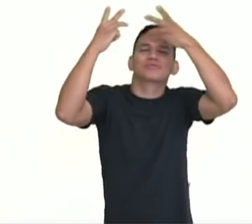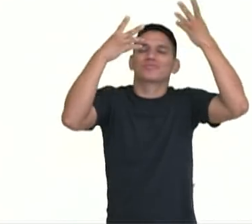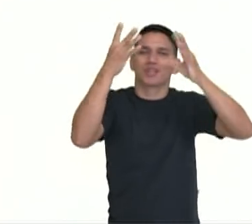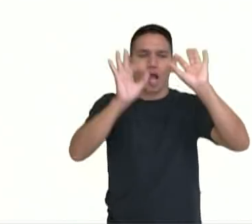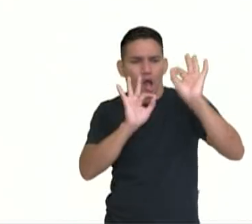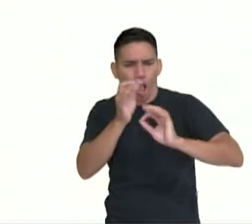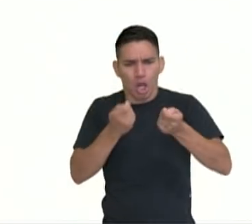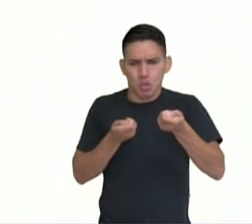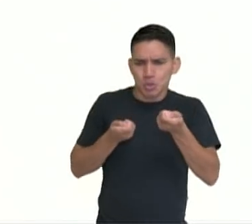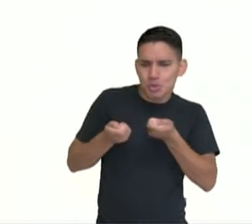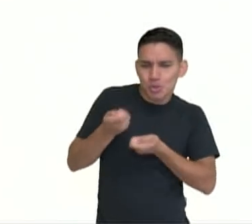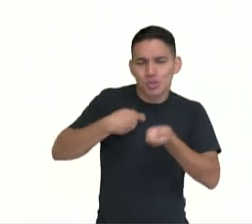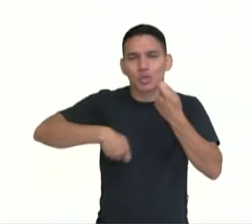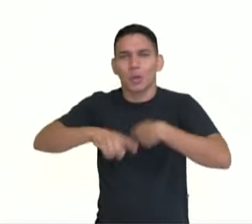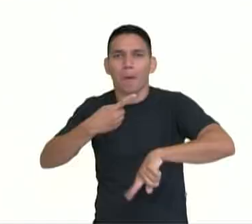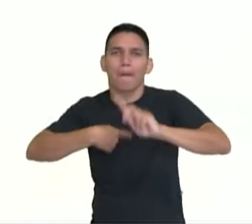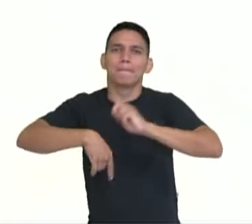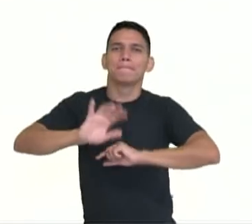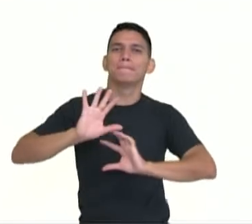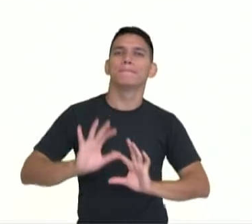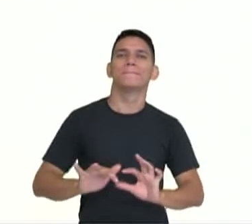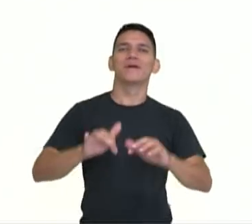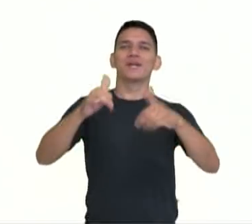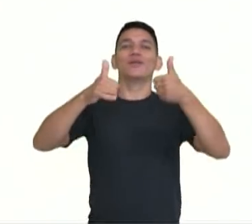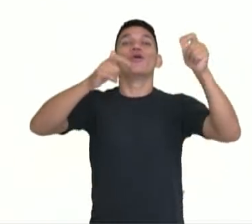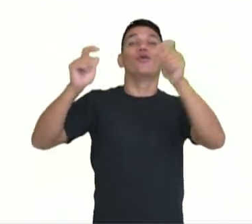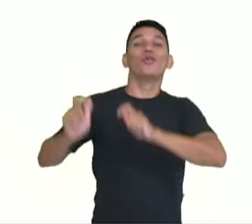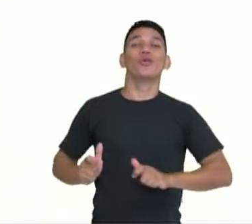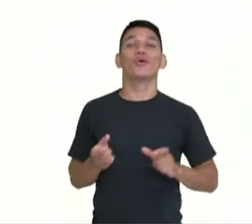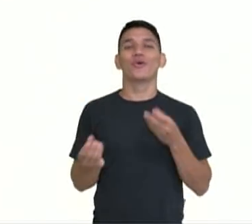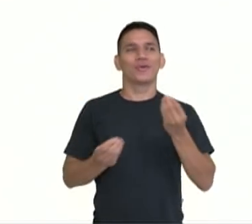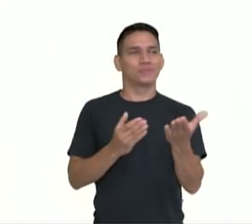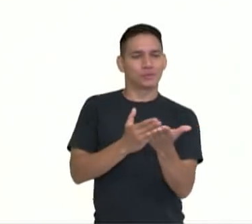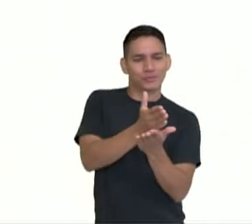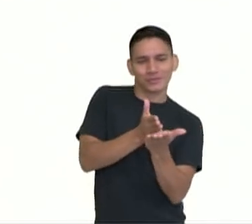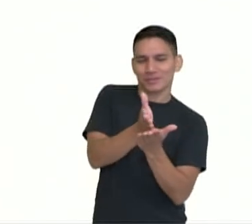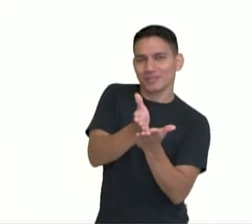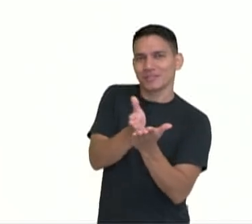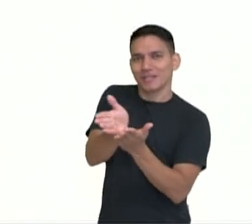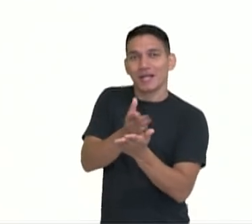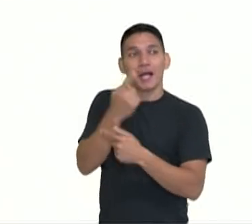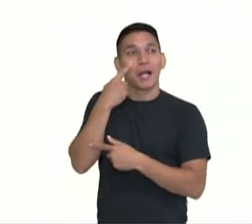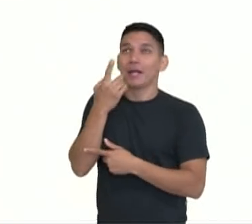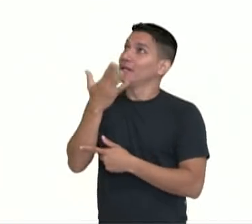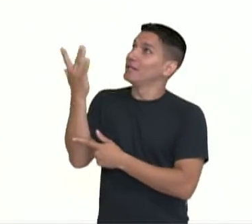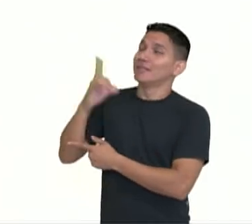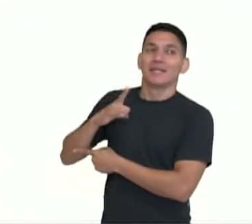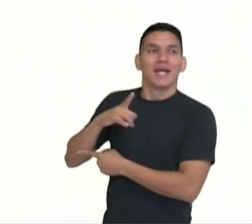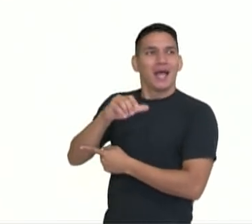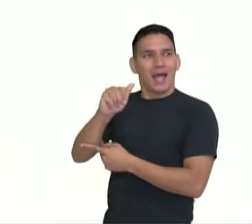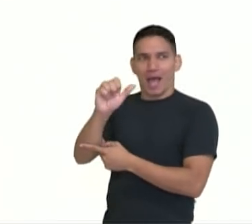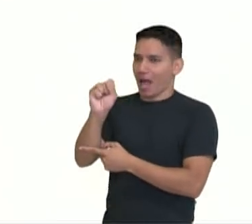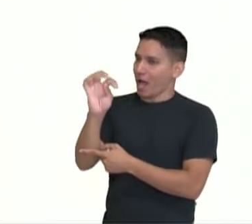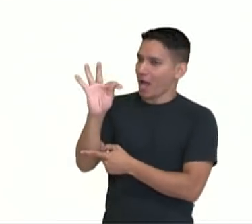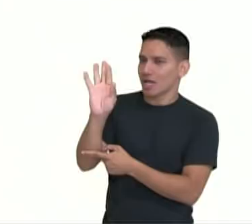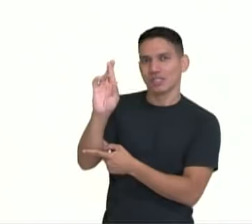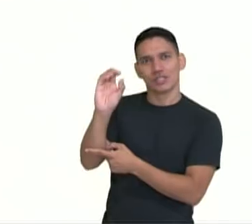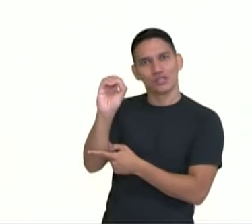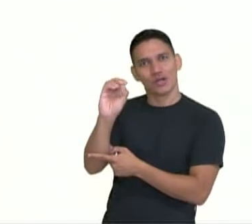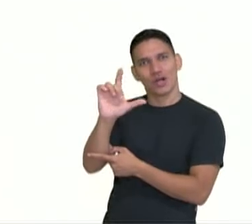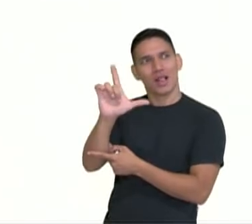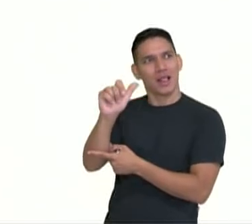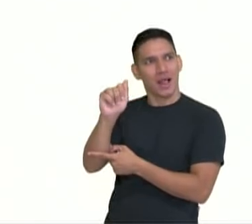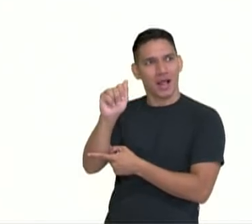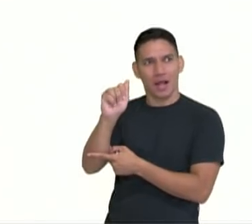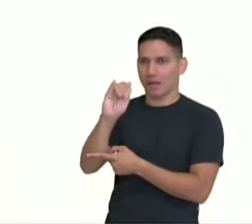as características ali de orientação e localização no espaço geográfico. Surge lá o astrolábio, né, usado por